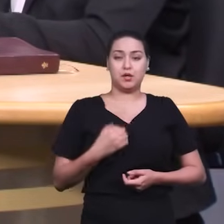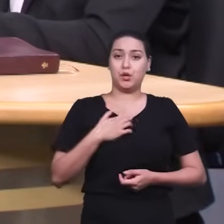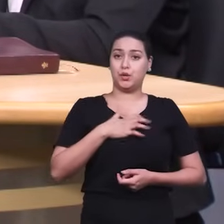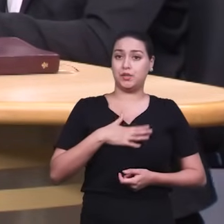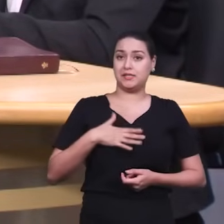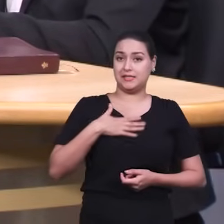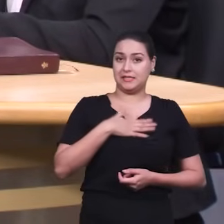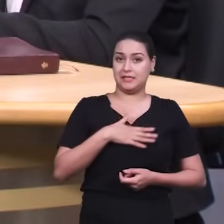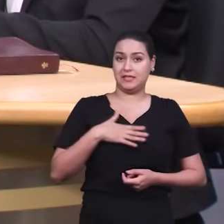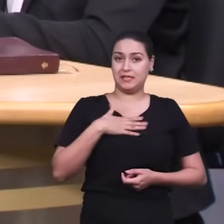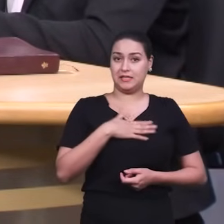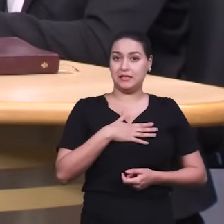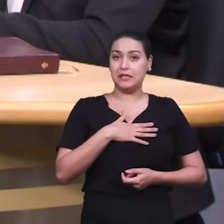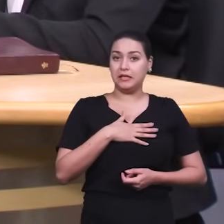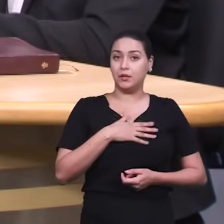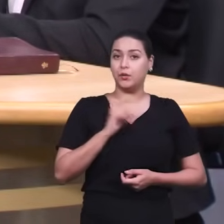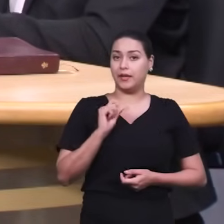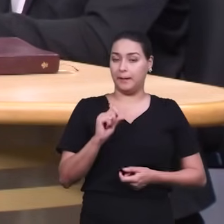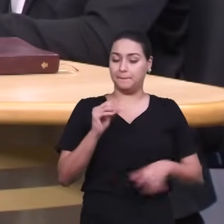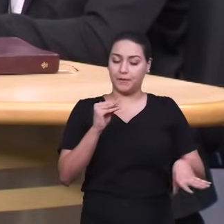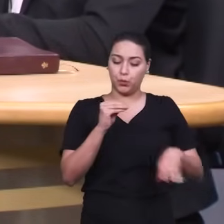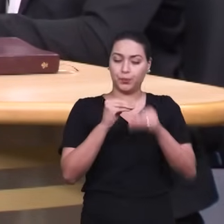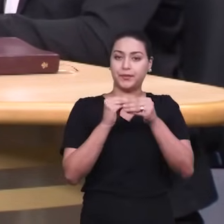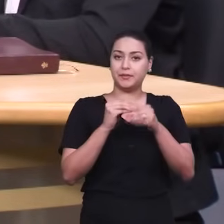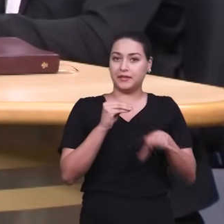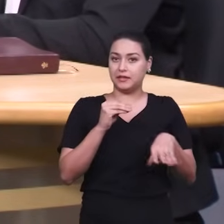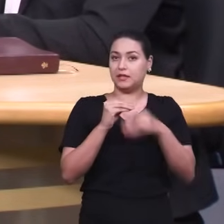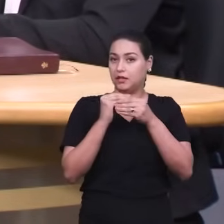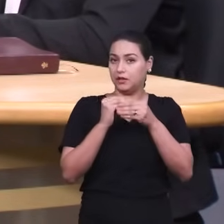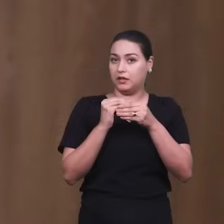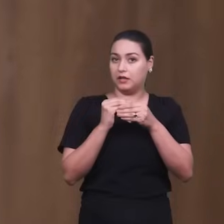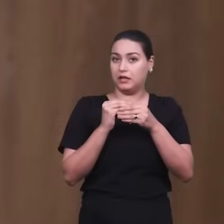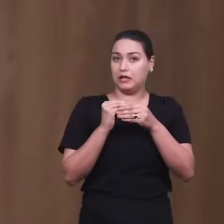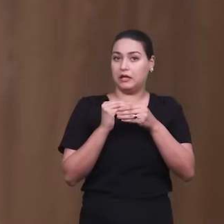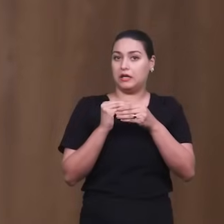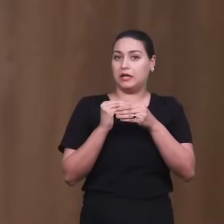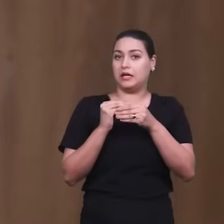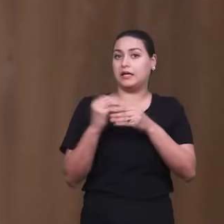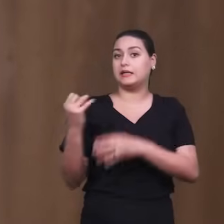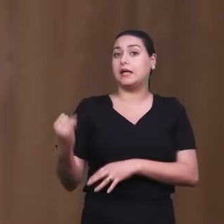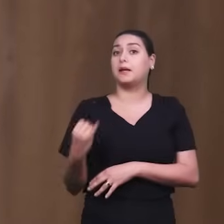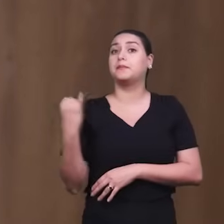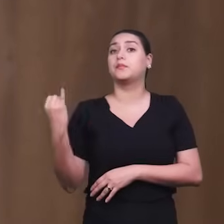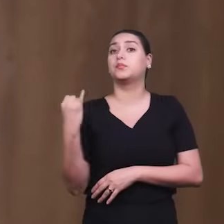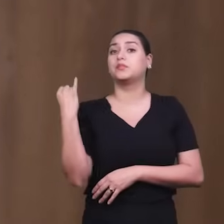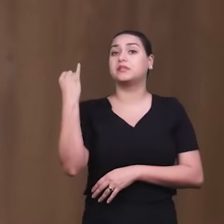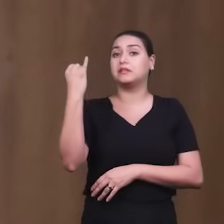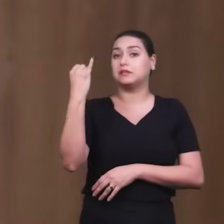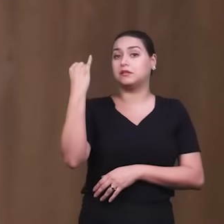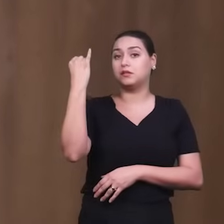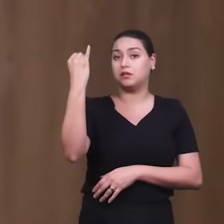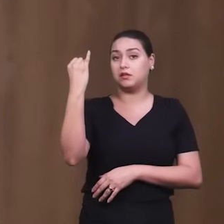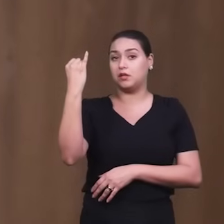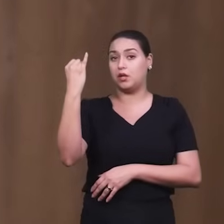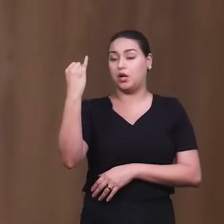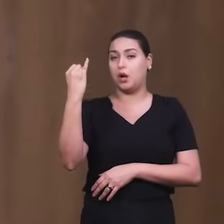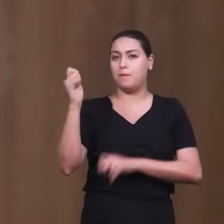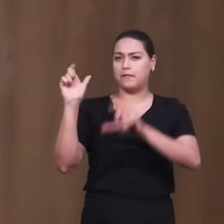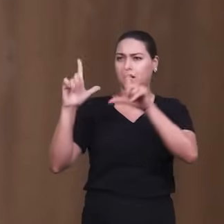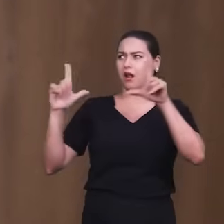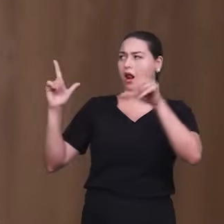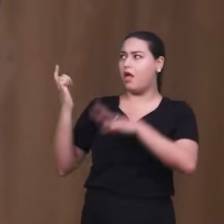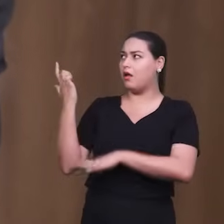assistindo. E eu gostaria até só para complementar isso que o Tiago trouxe, que é muito